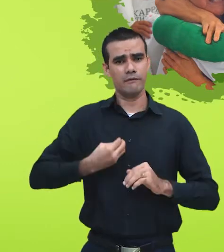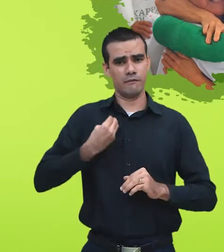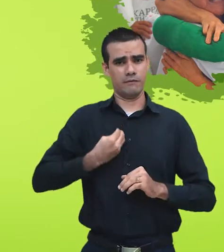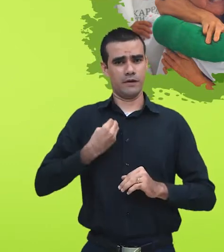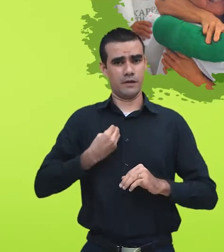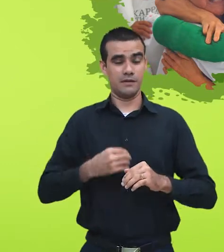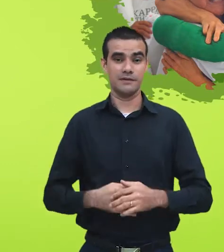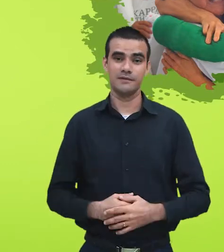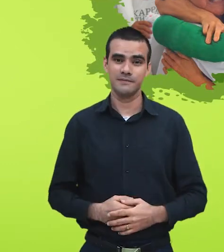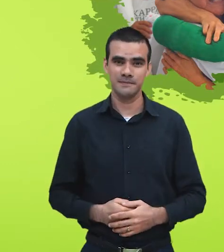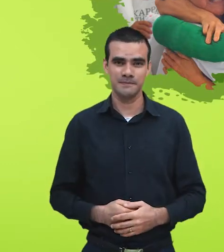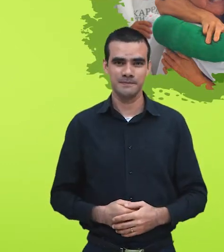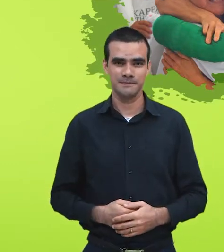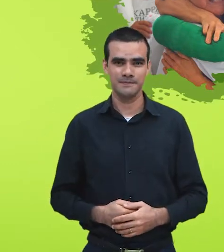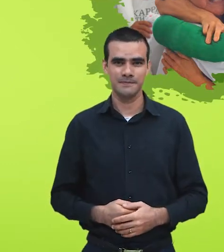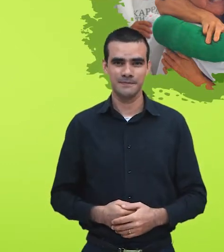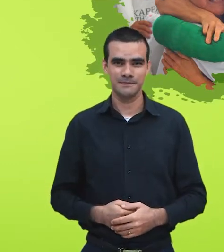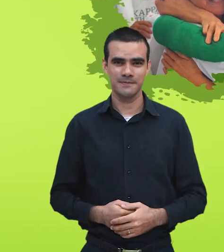vida.